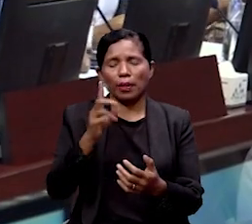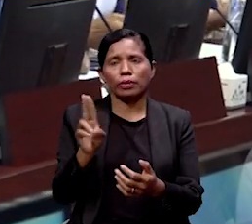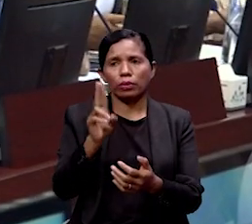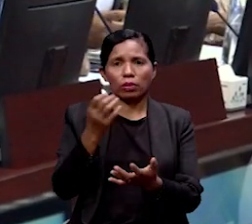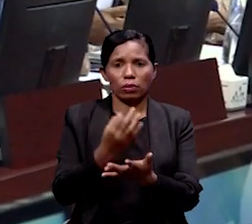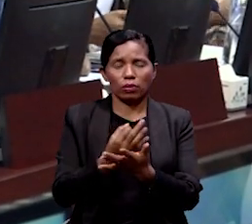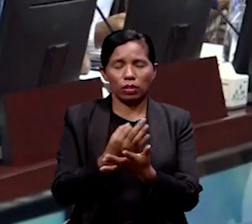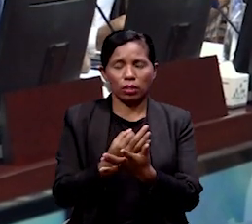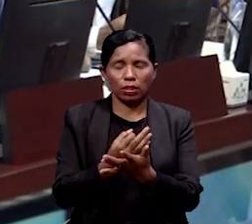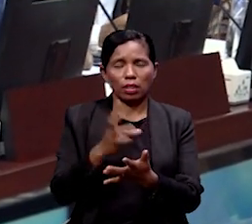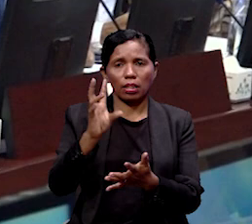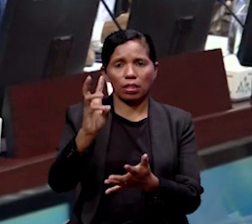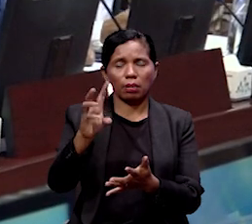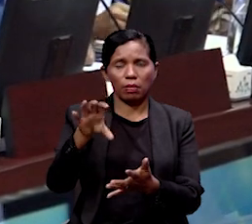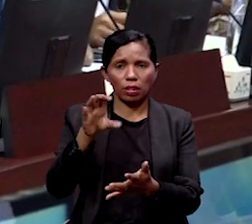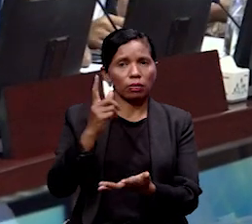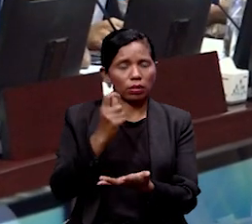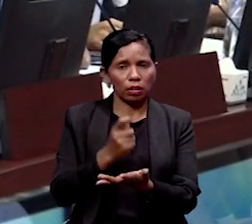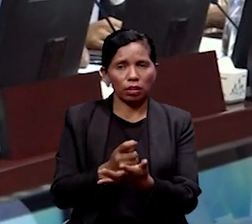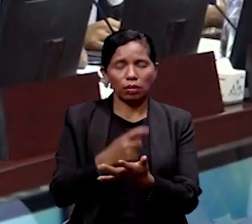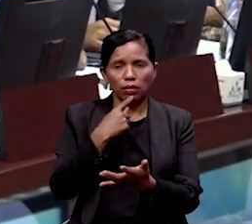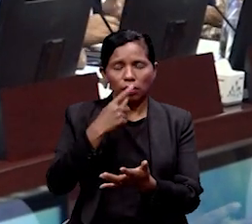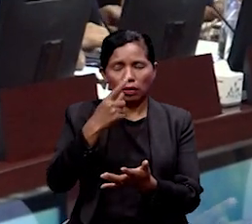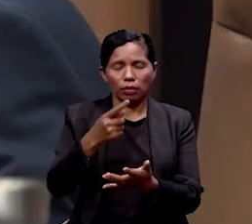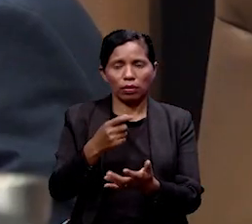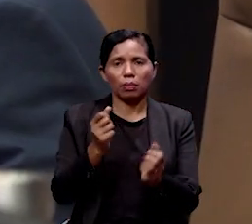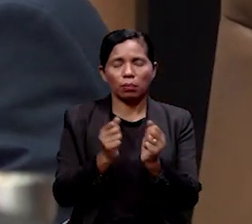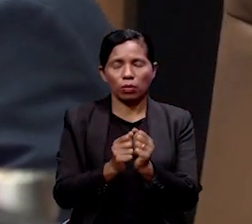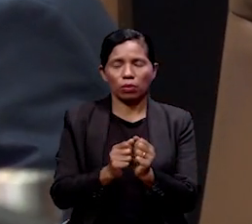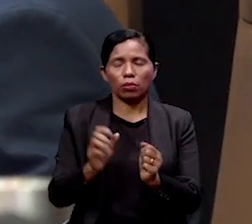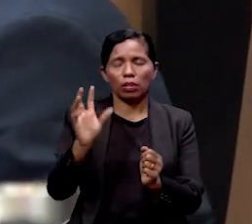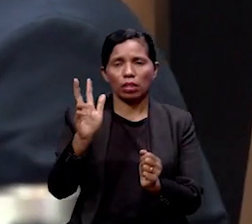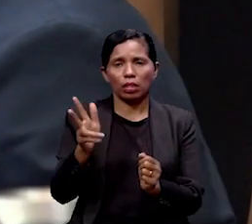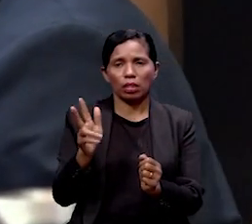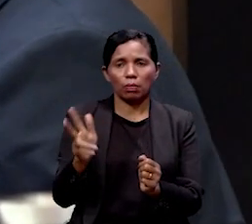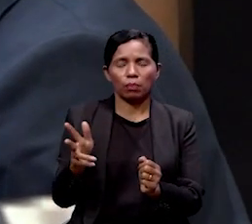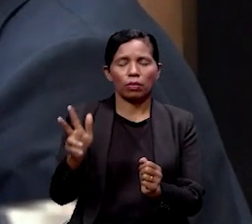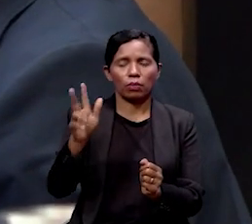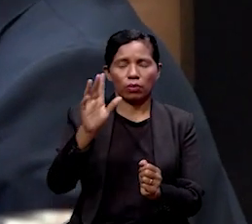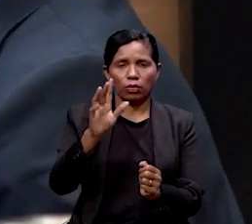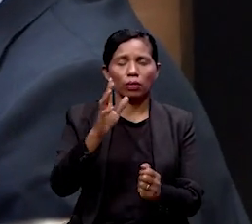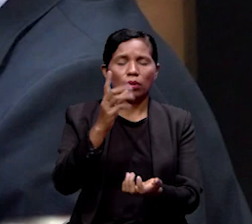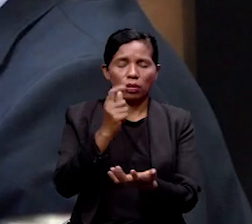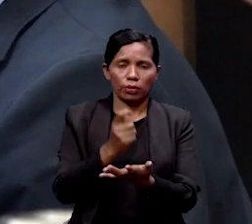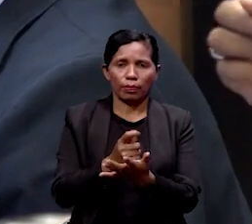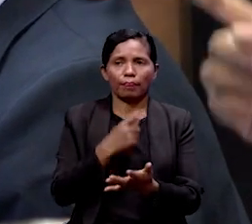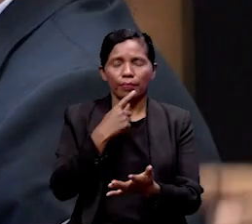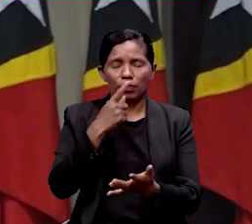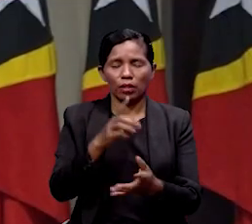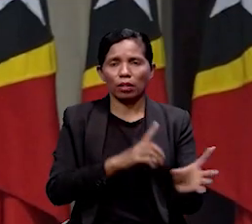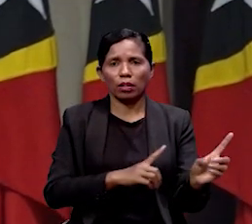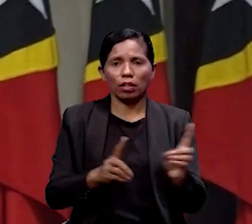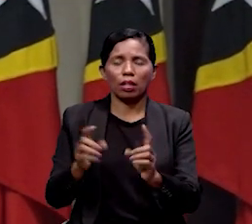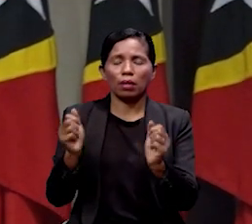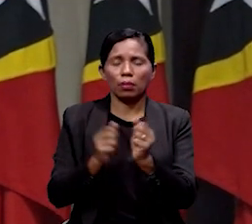resim, o seu orçamento alocado, toque nulo resimido. No capital de desenvolvimento foi uma que executa de rihun